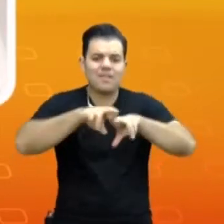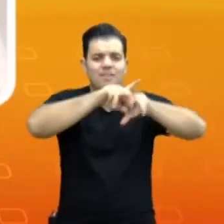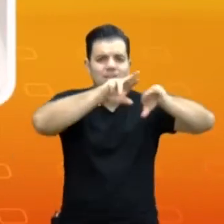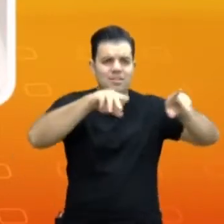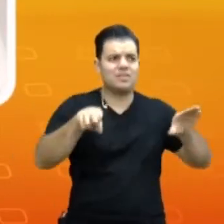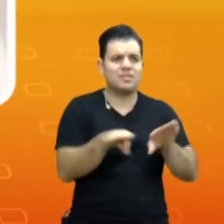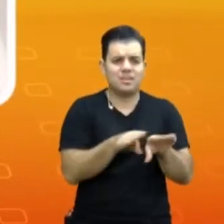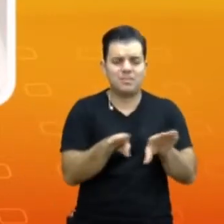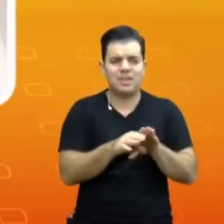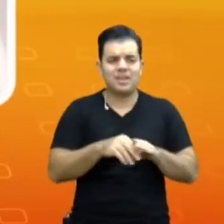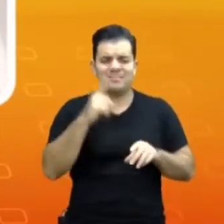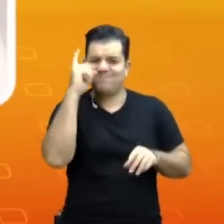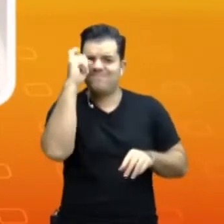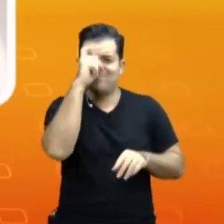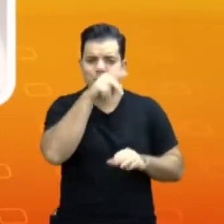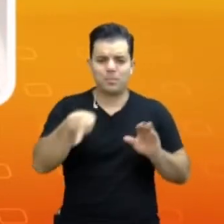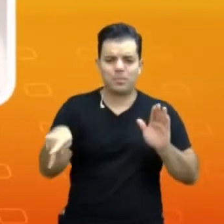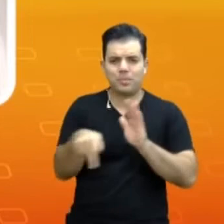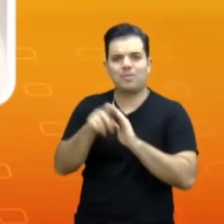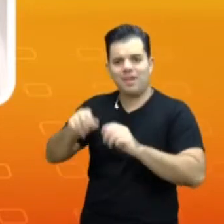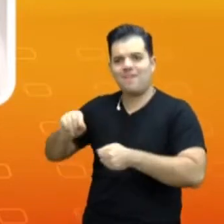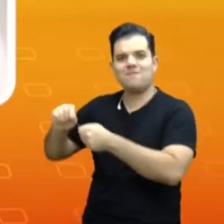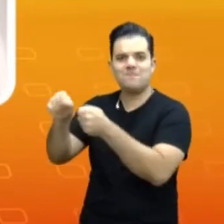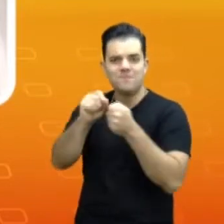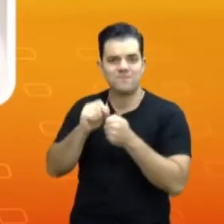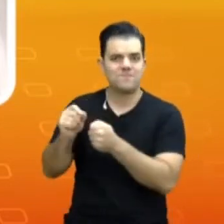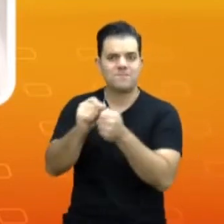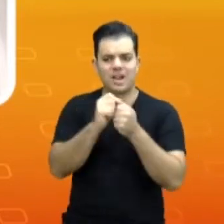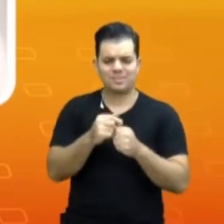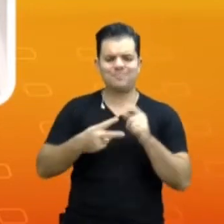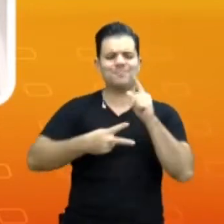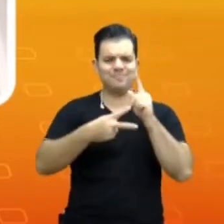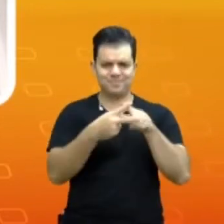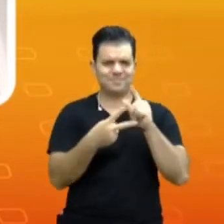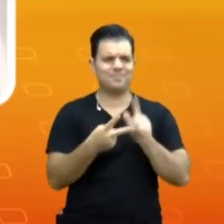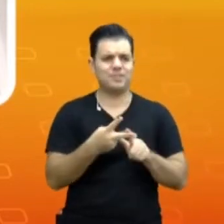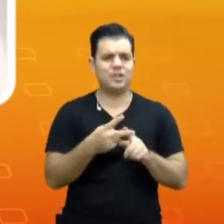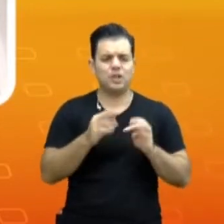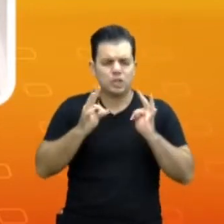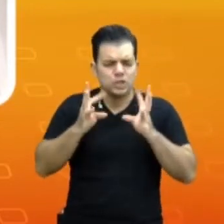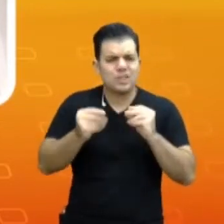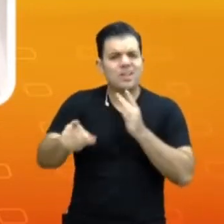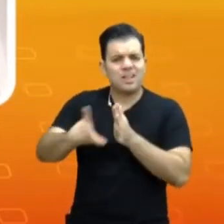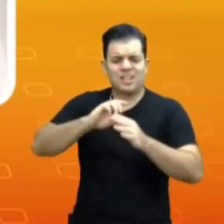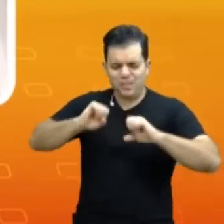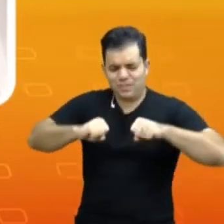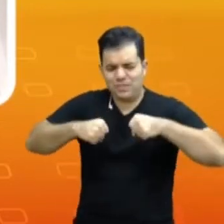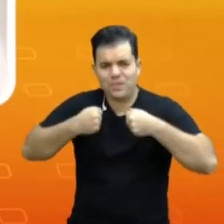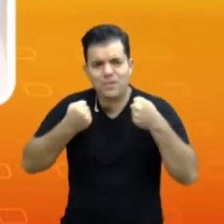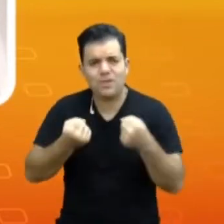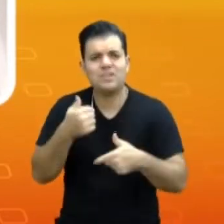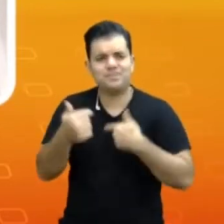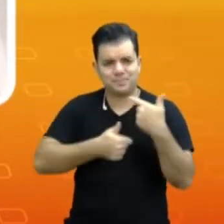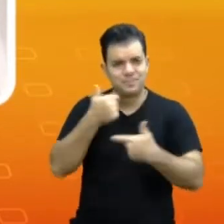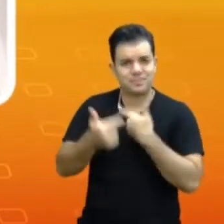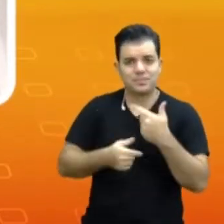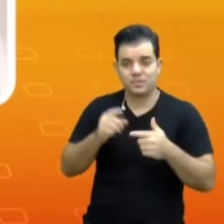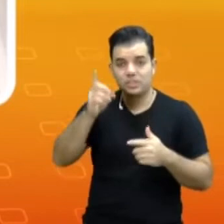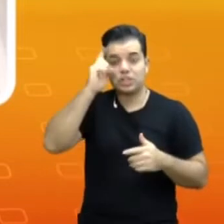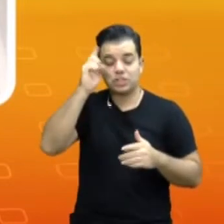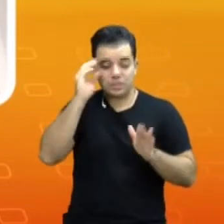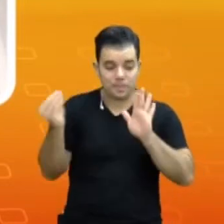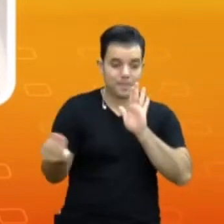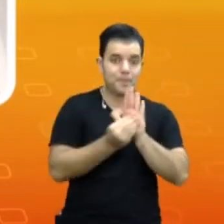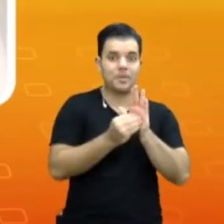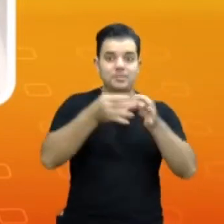um desafio de produção, que a gente fez com todos os esforços, e mesmo quando já tinha uma data